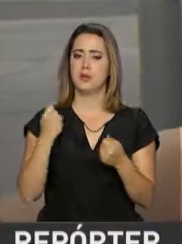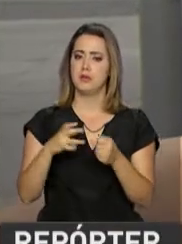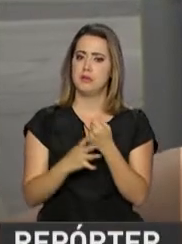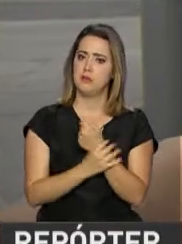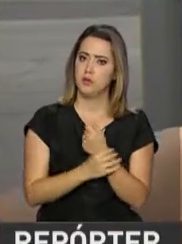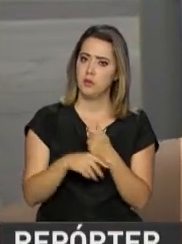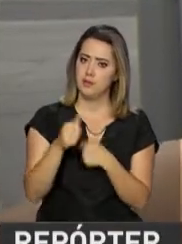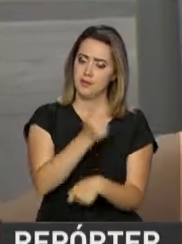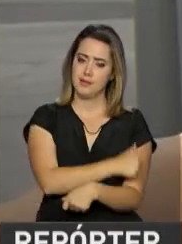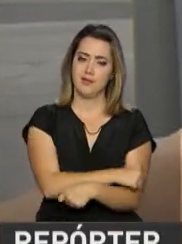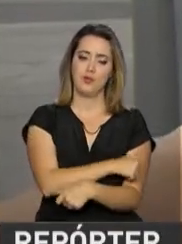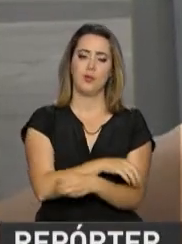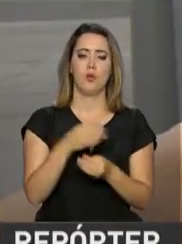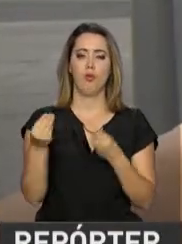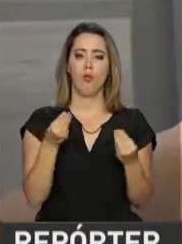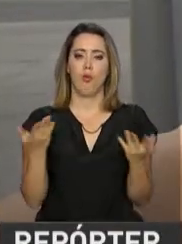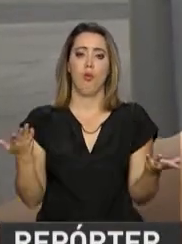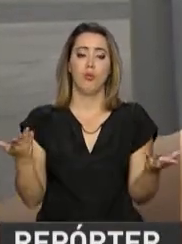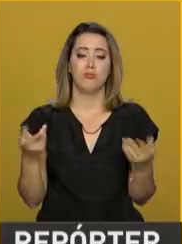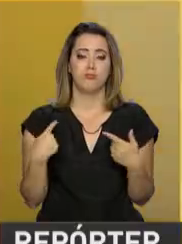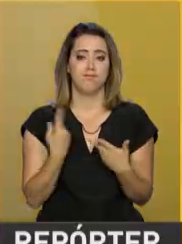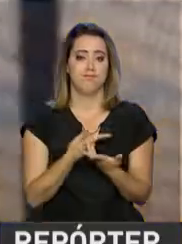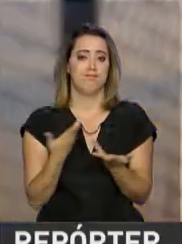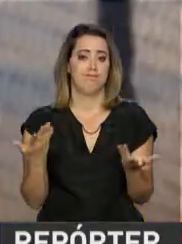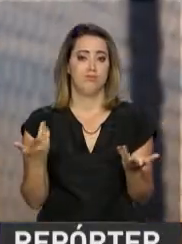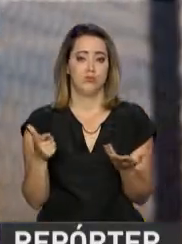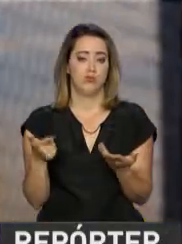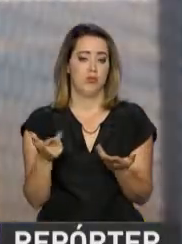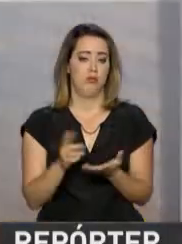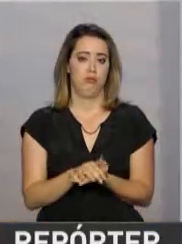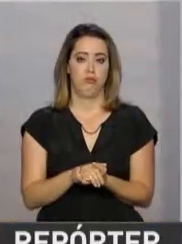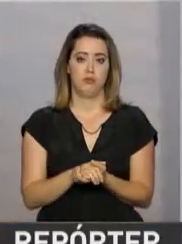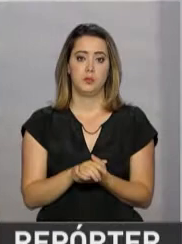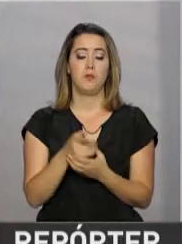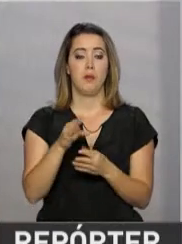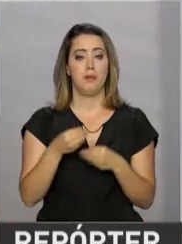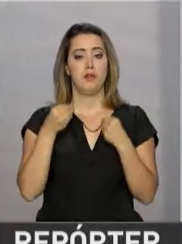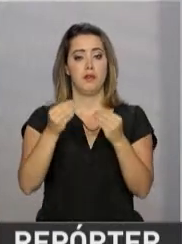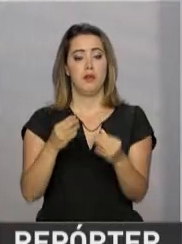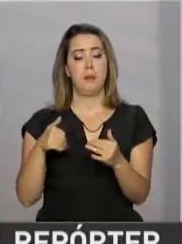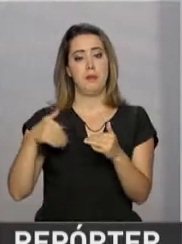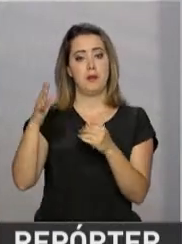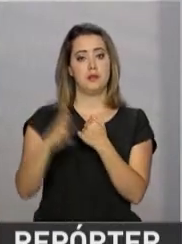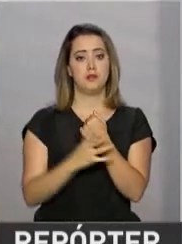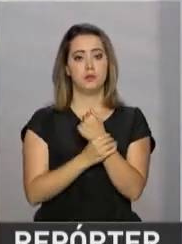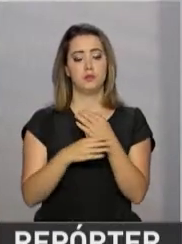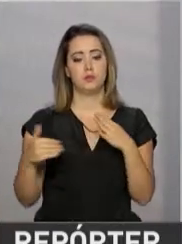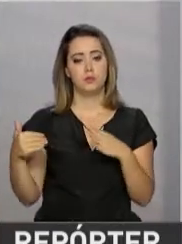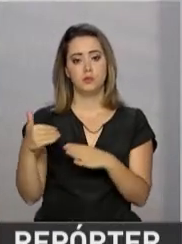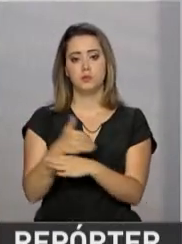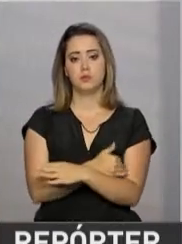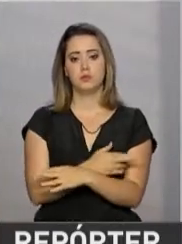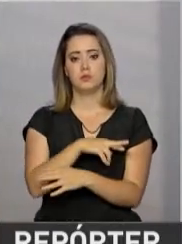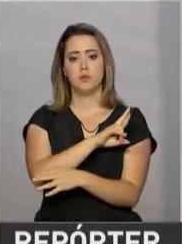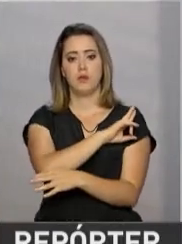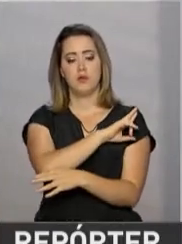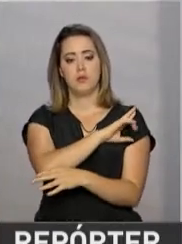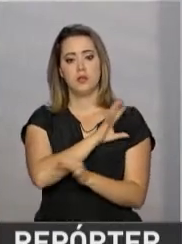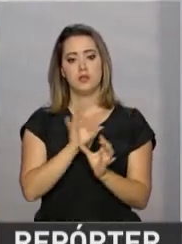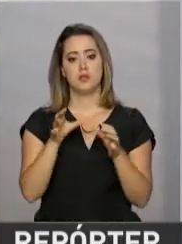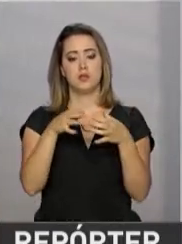rio na segurança somado lei para garantir mais segurança nas fronteiras representantes das forças armadas